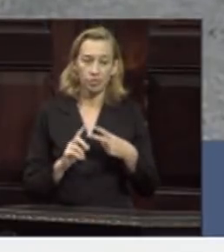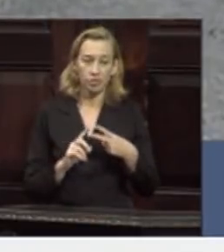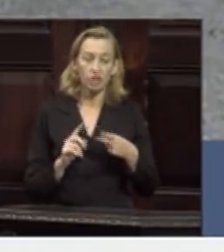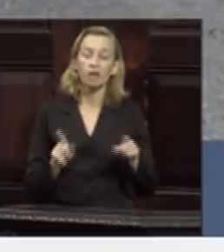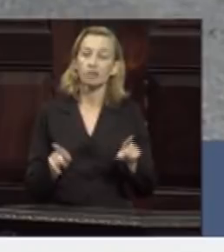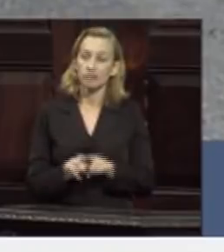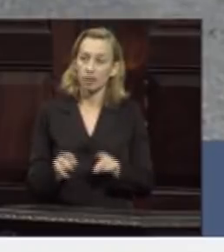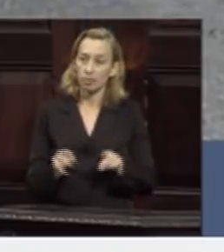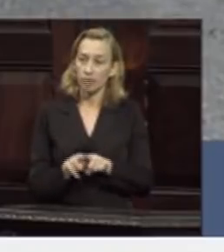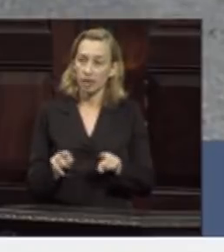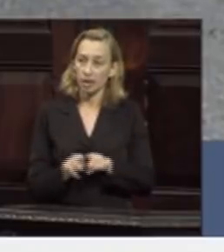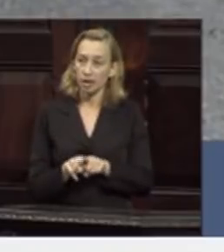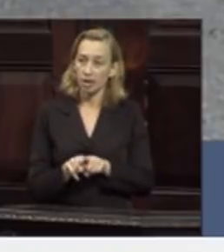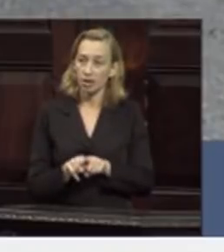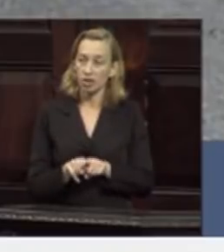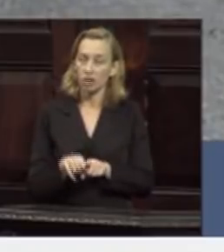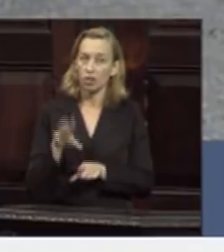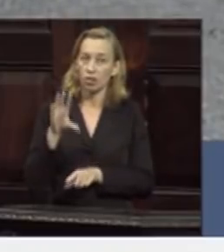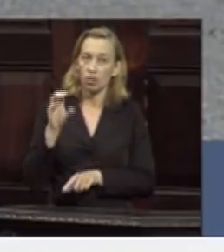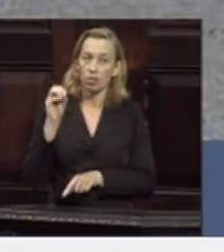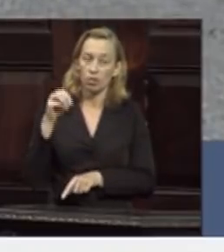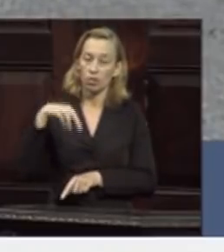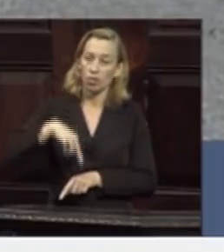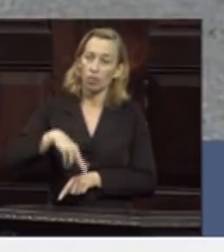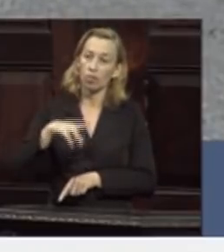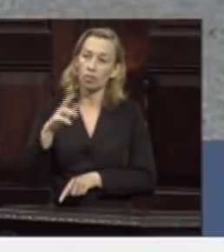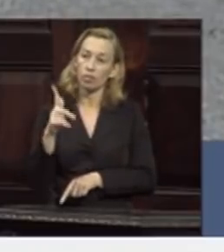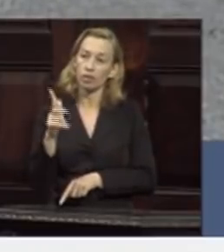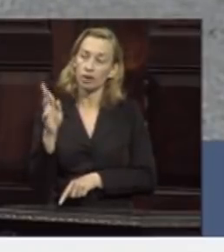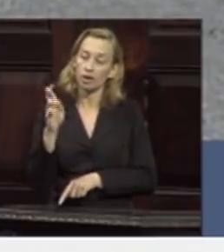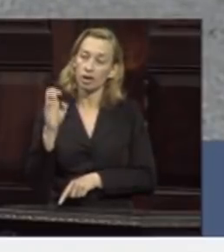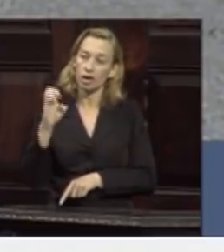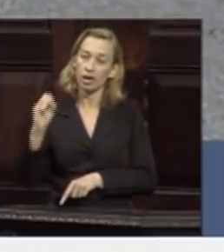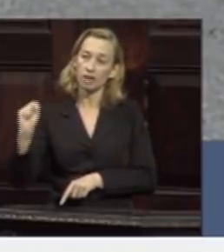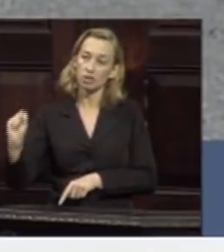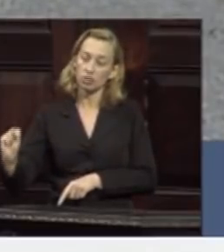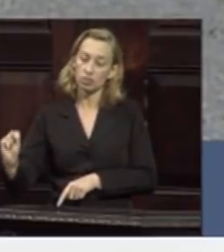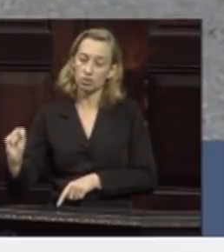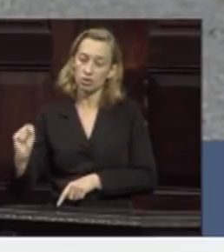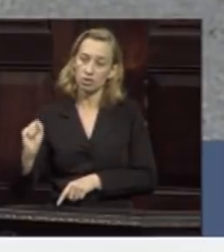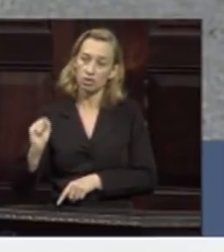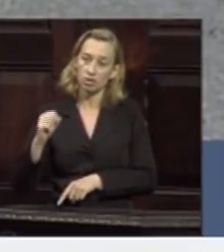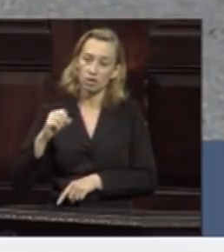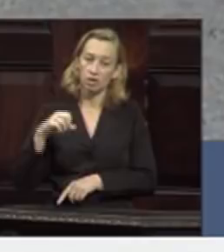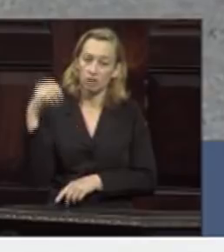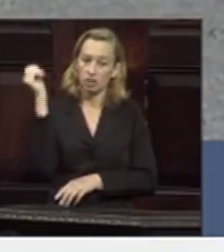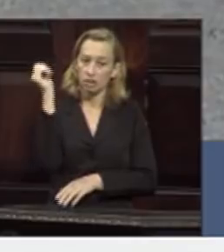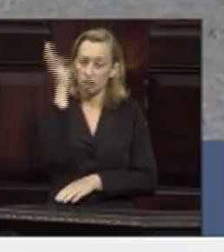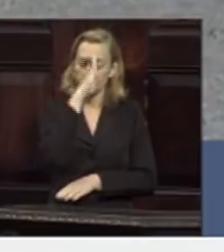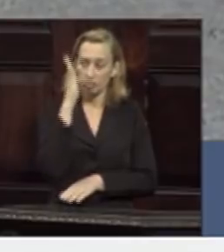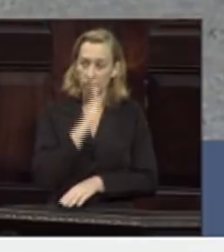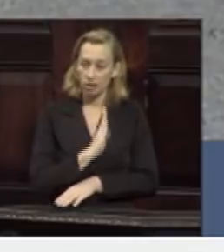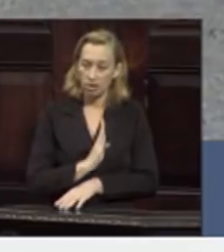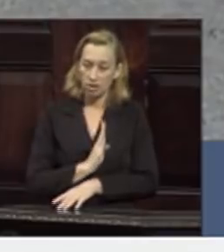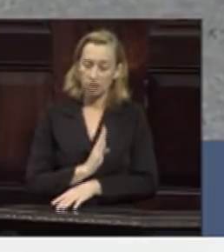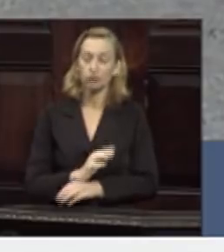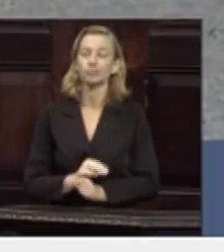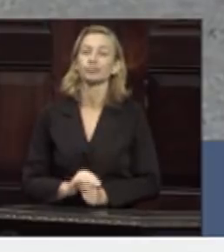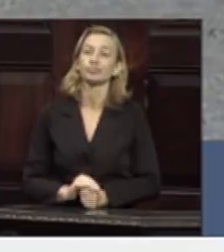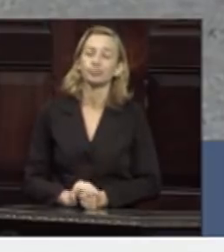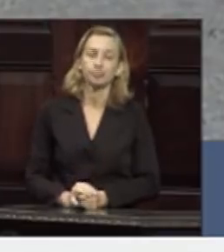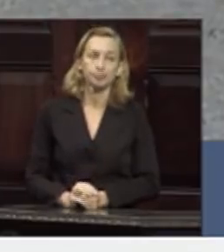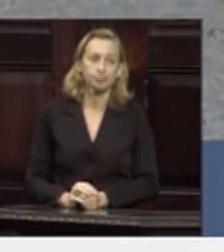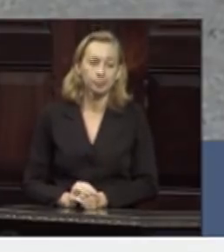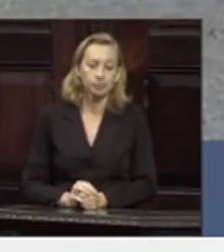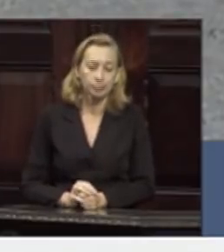Nacional no diálogo com o Conselho de Recuperação Fiscal. O outro debate o Gilberto já adiantou, mas nós temos uma experiência bem sucedida